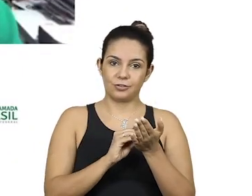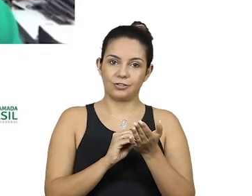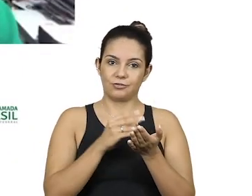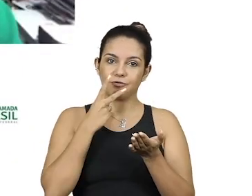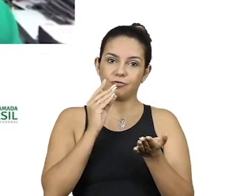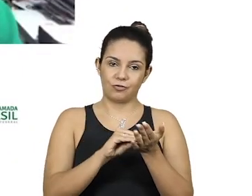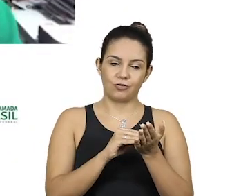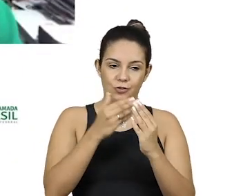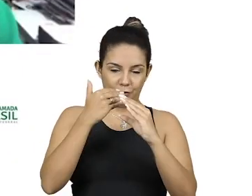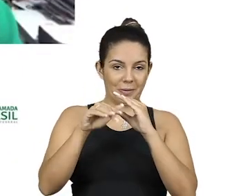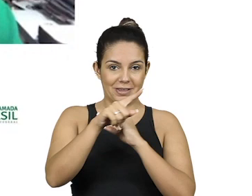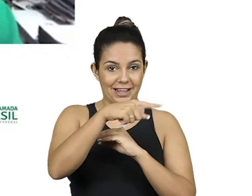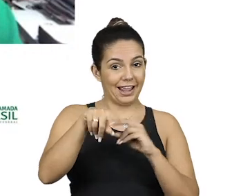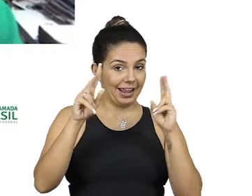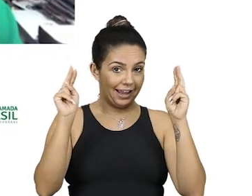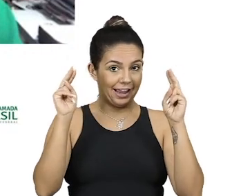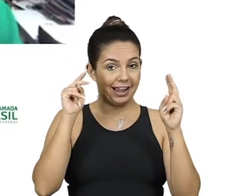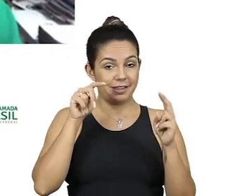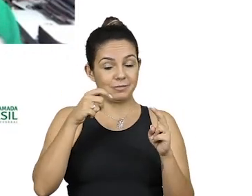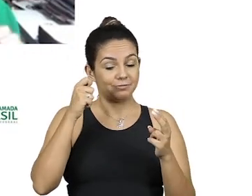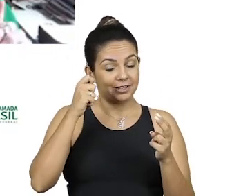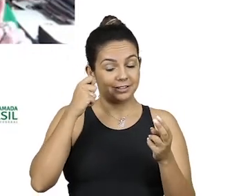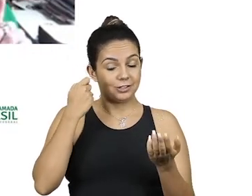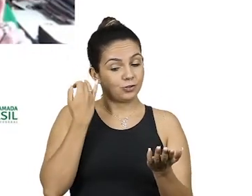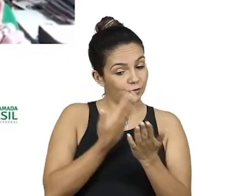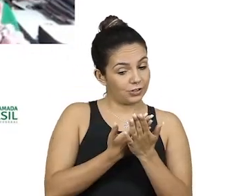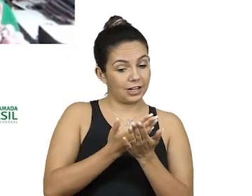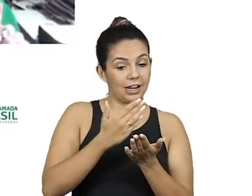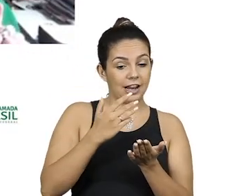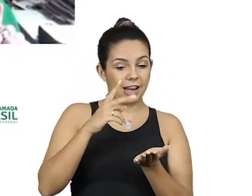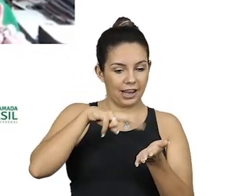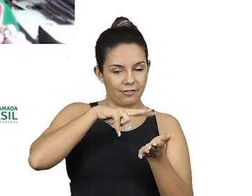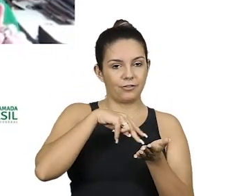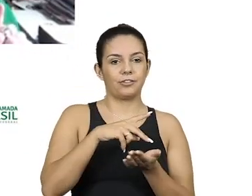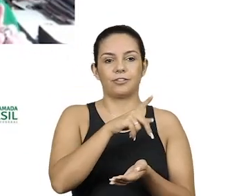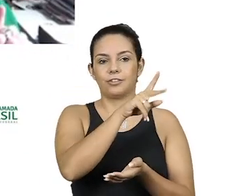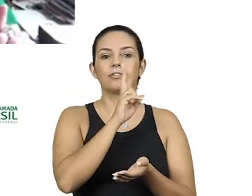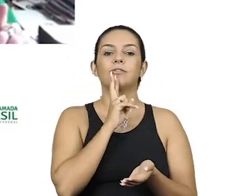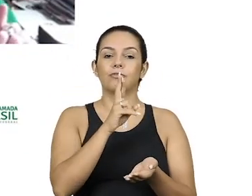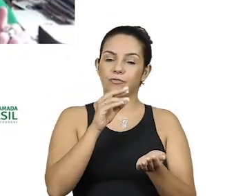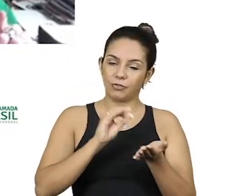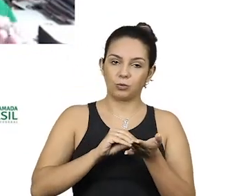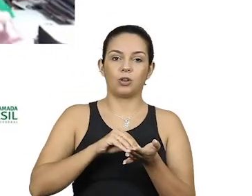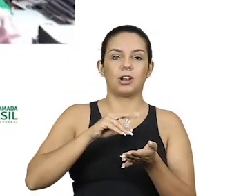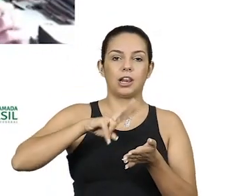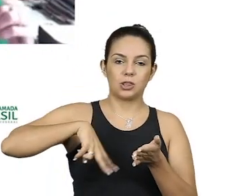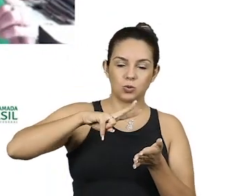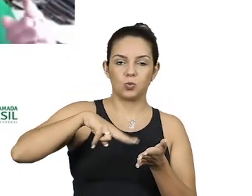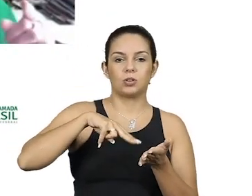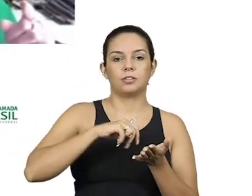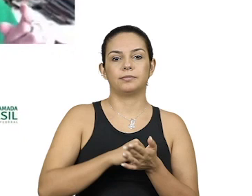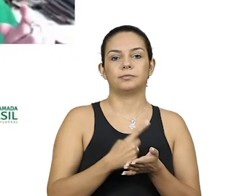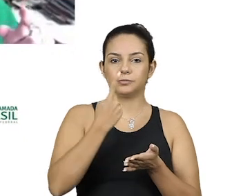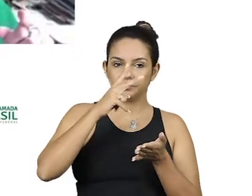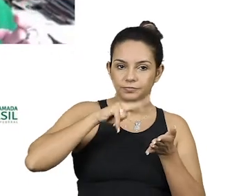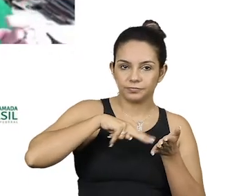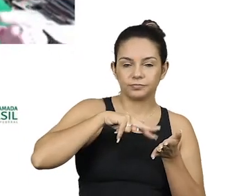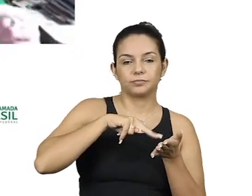essa mensagem. Faltou Marina, essa leitura, porque é uma